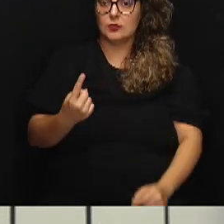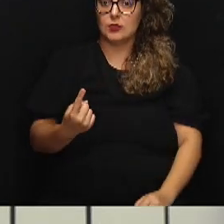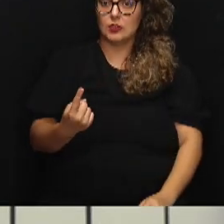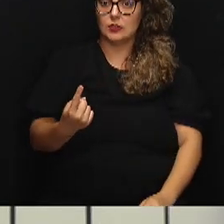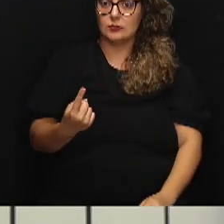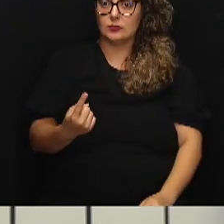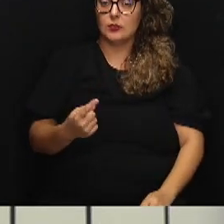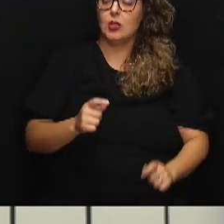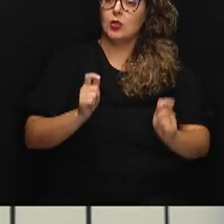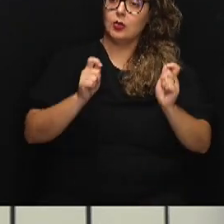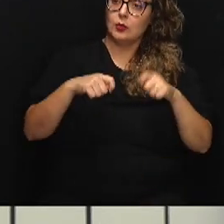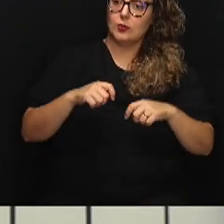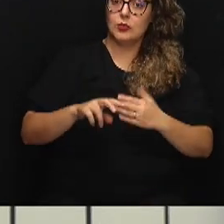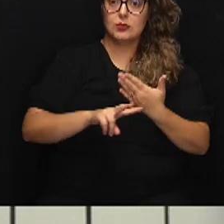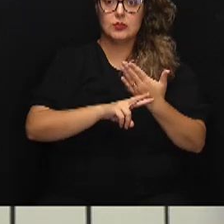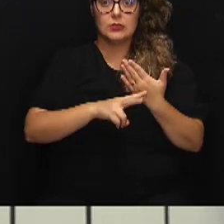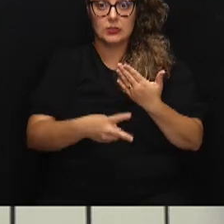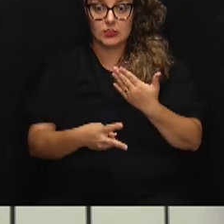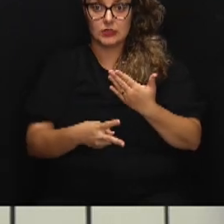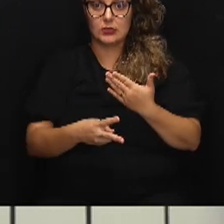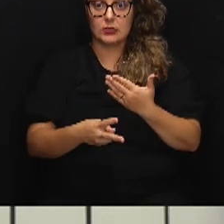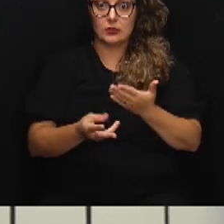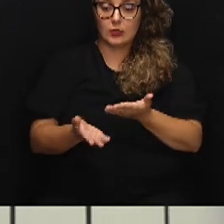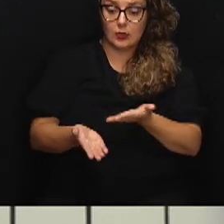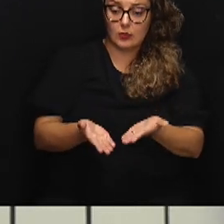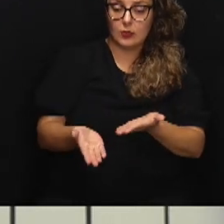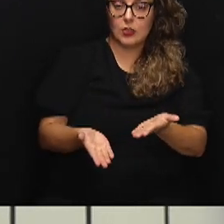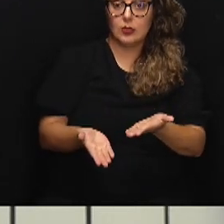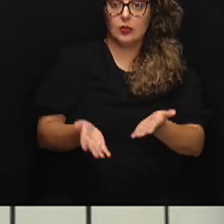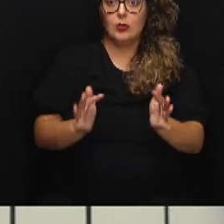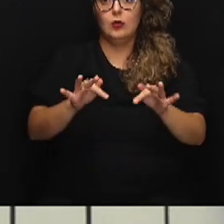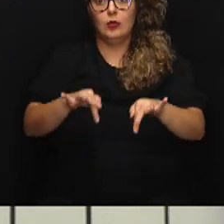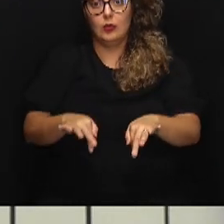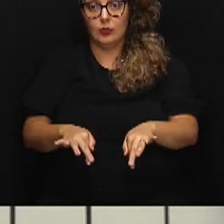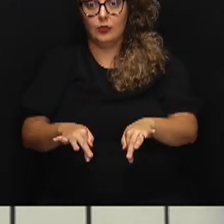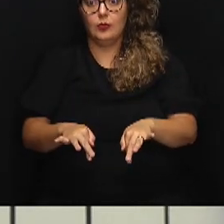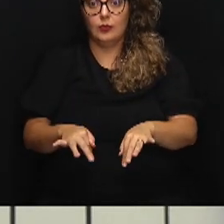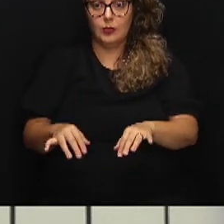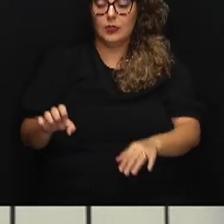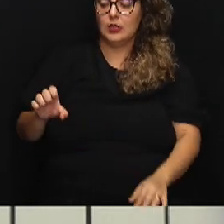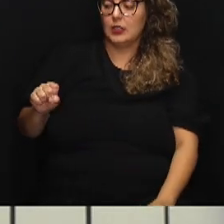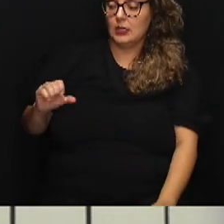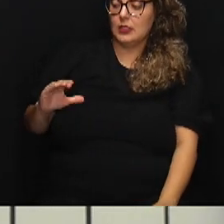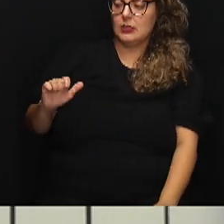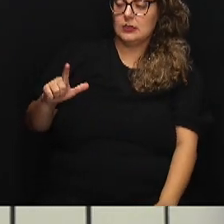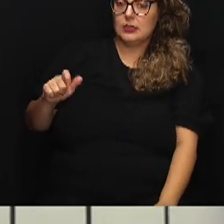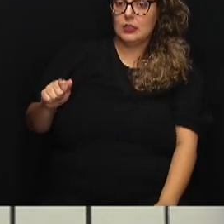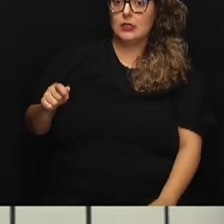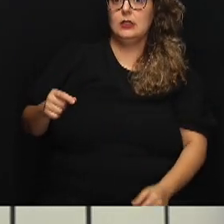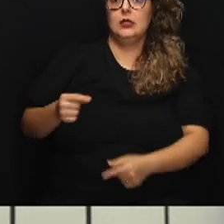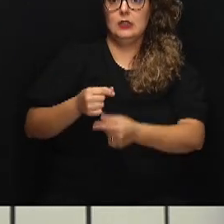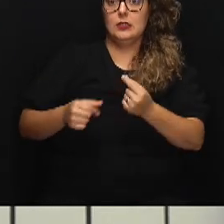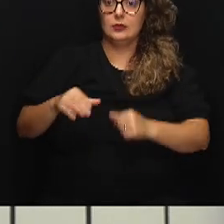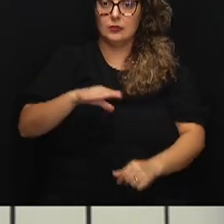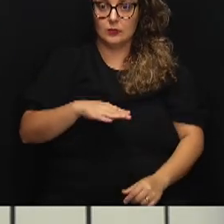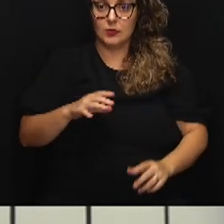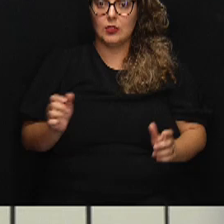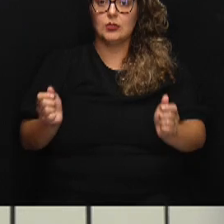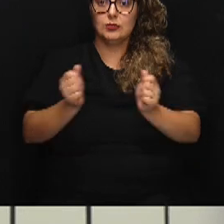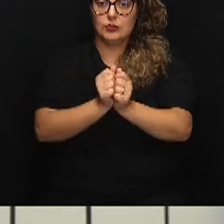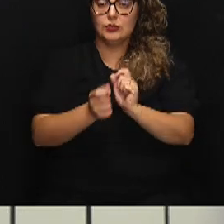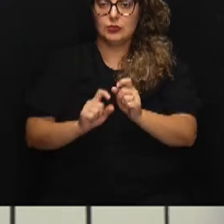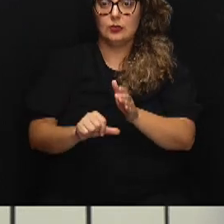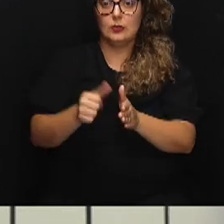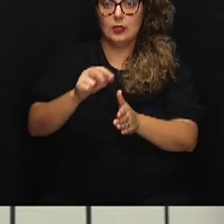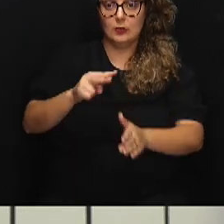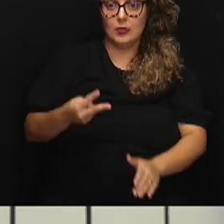os possíveis impactos da manutenção ou fim desta escala na economia da cidade se reuniu pela